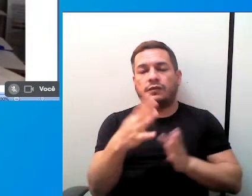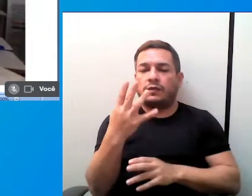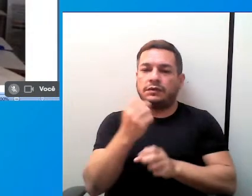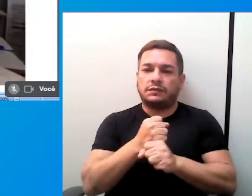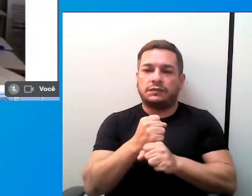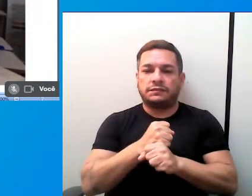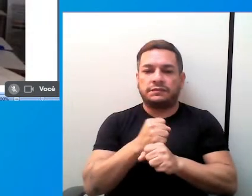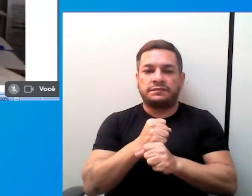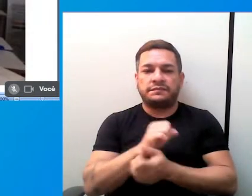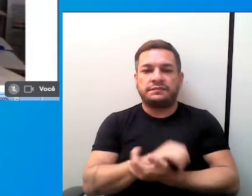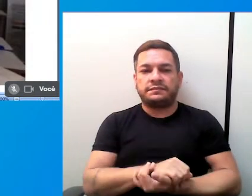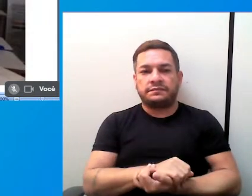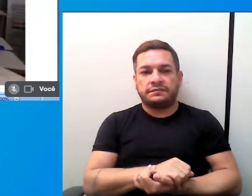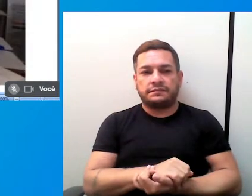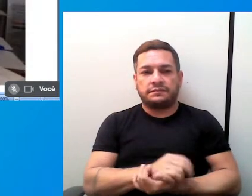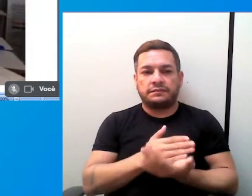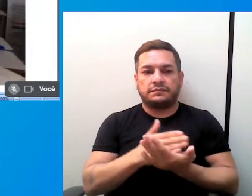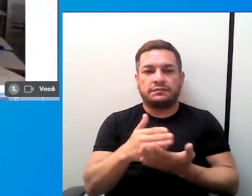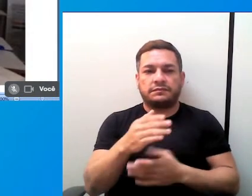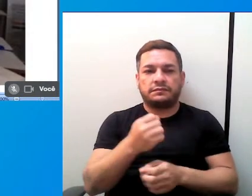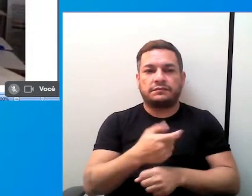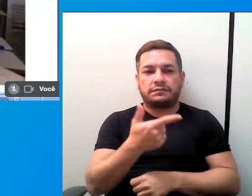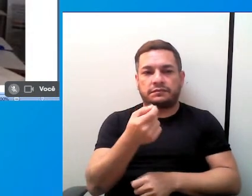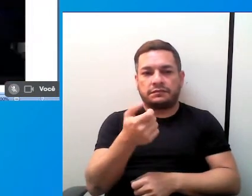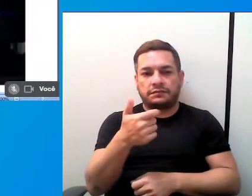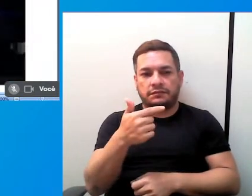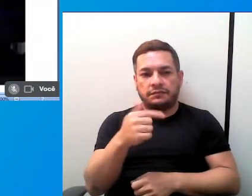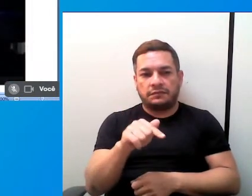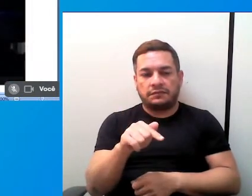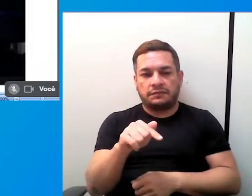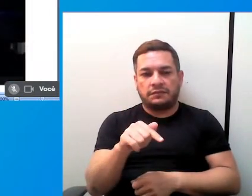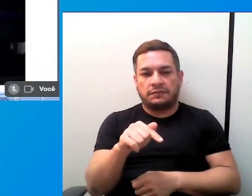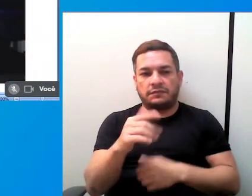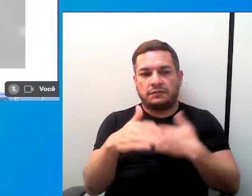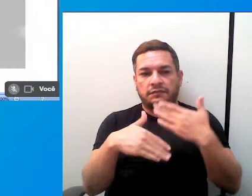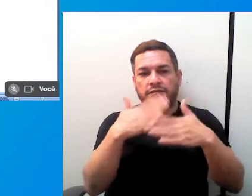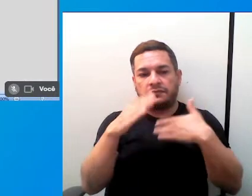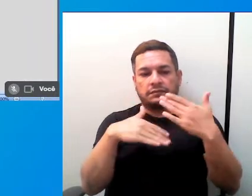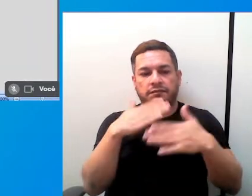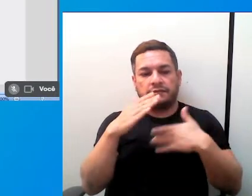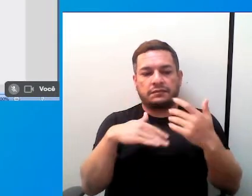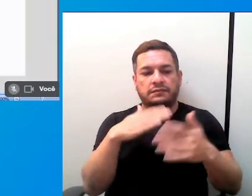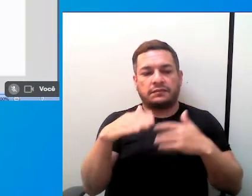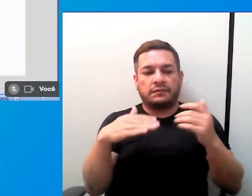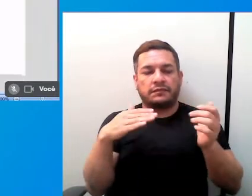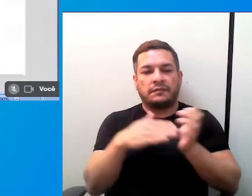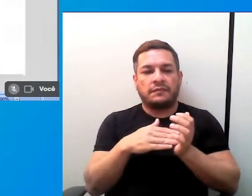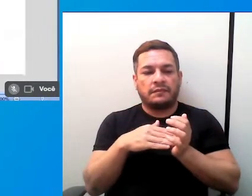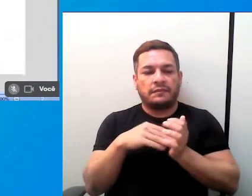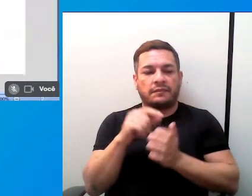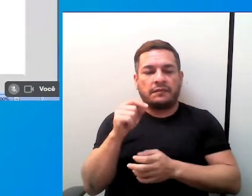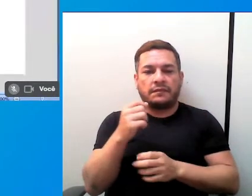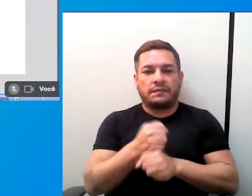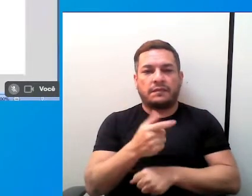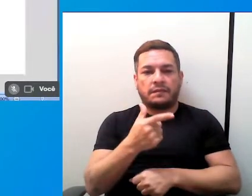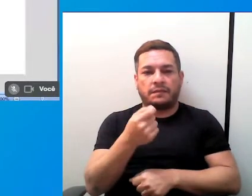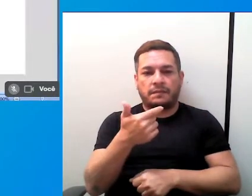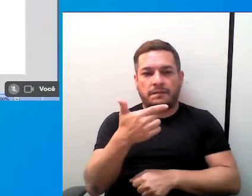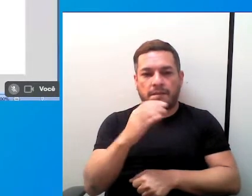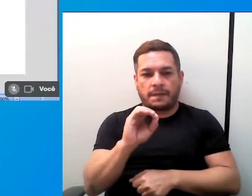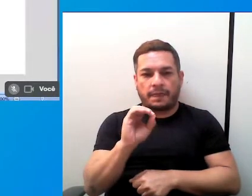4 anos. Começou lá em 2017 e foi sendo desenvolvido até